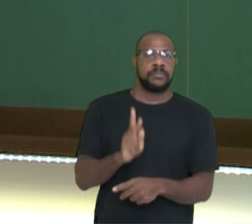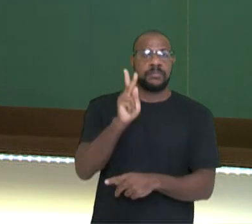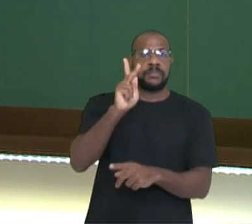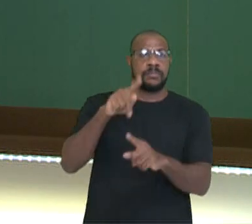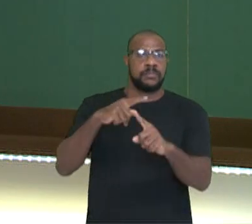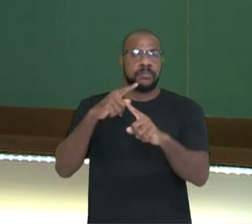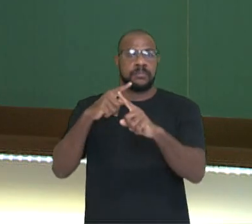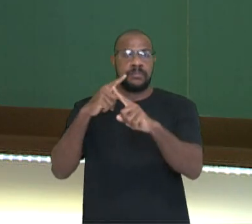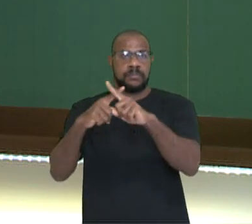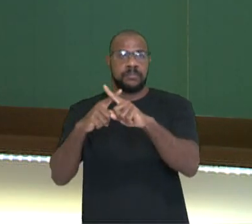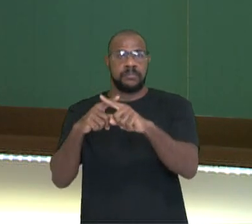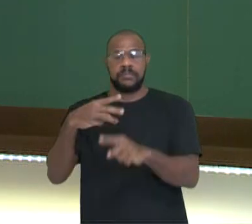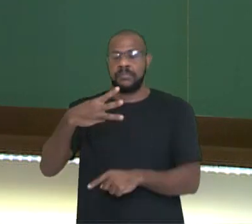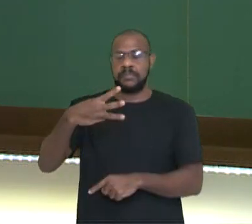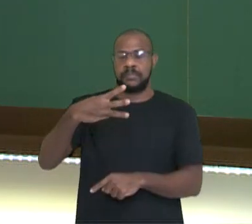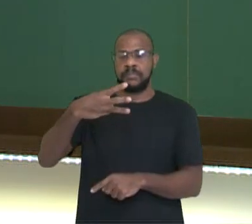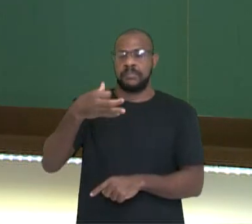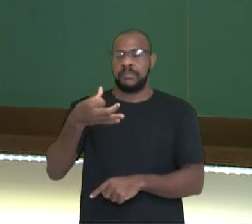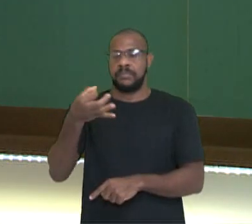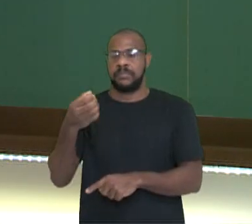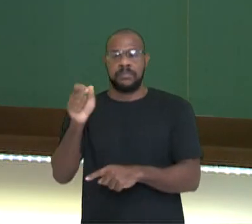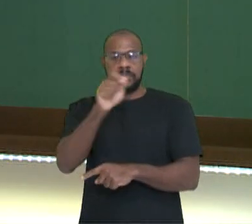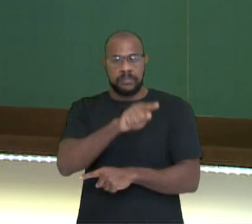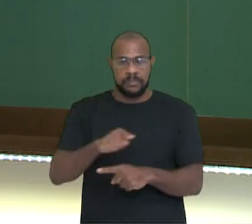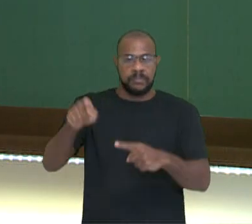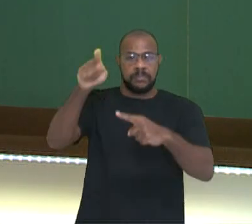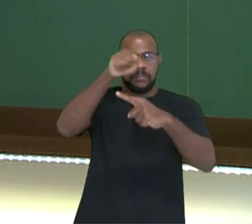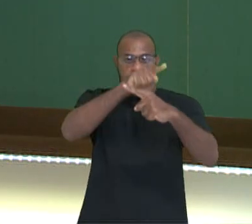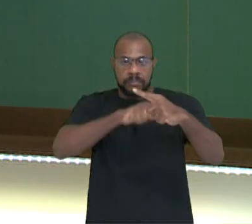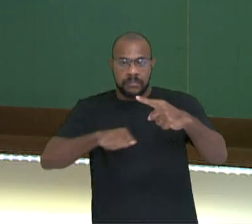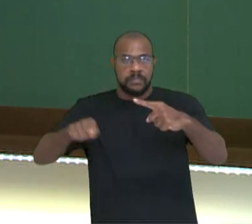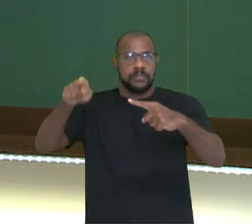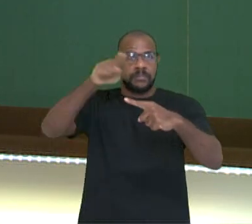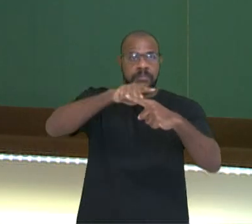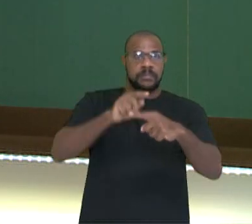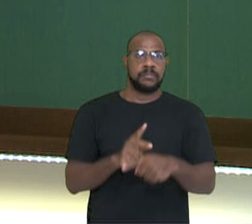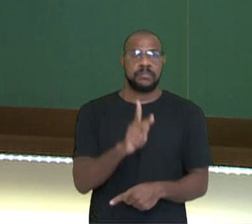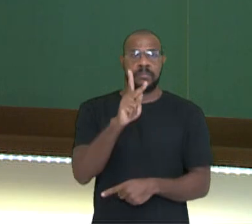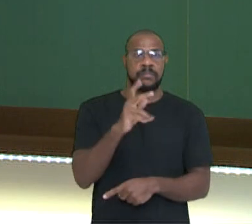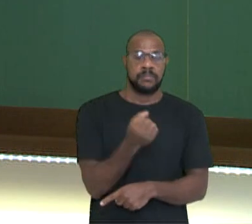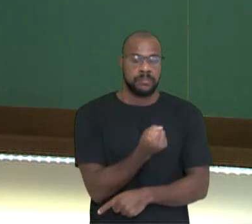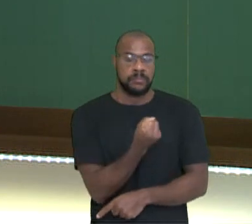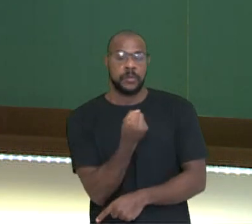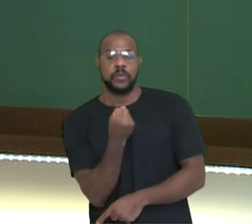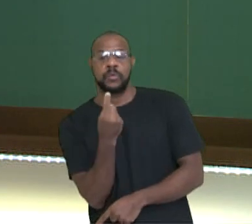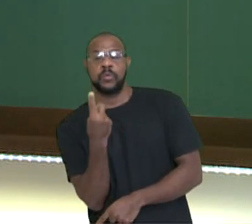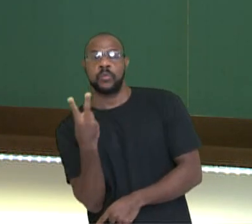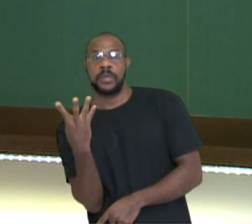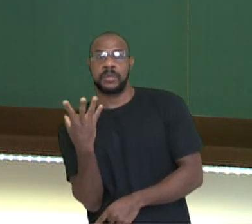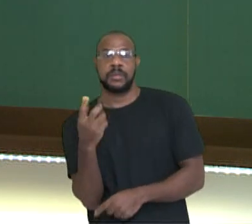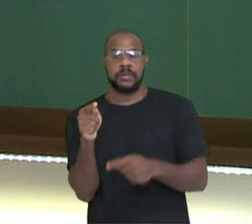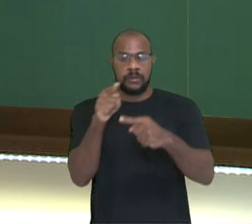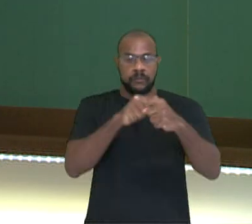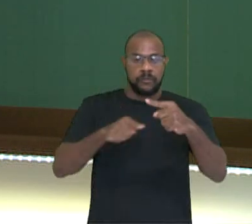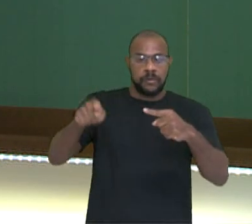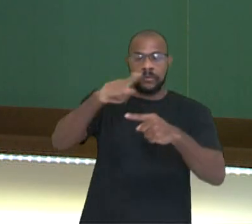a volta toda da circunferência. O k é o número de voltas que o ângulo dá na circunferência.